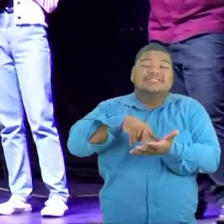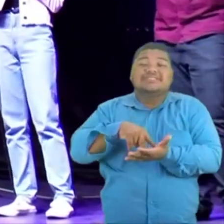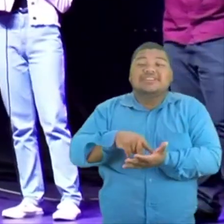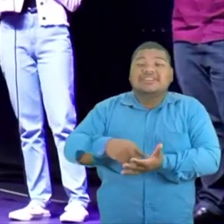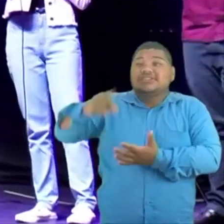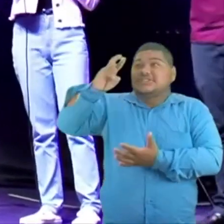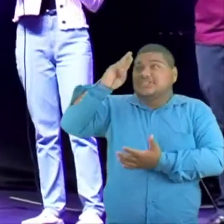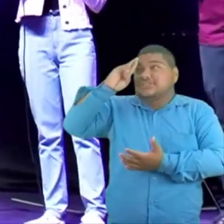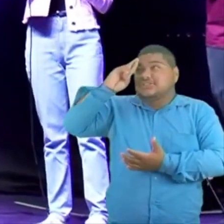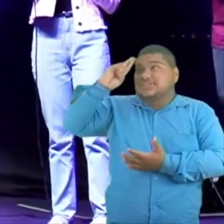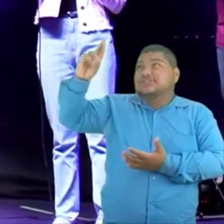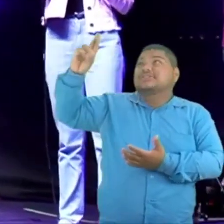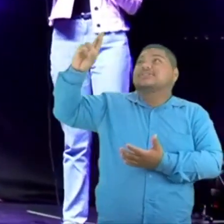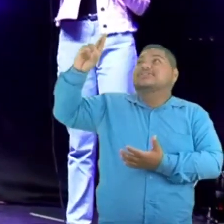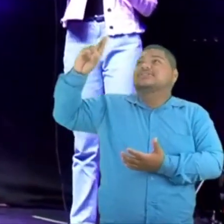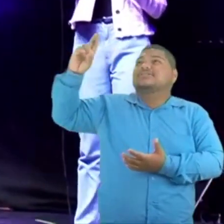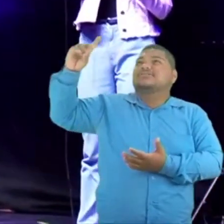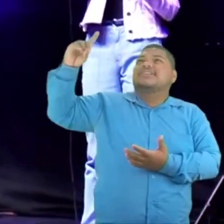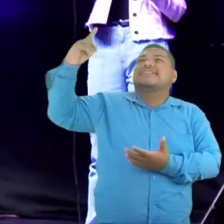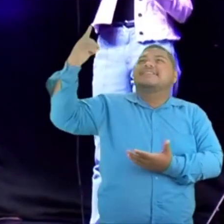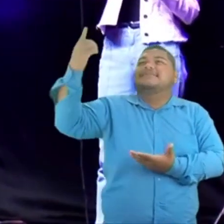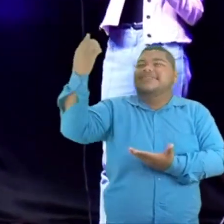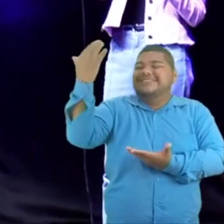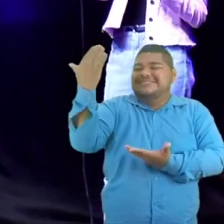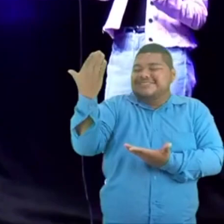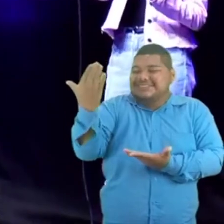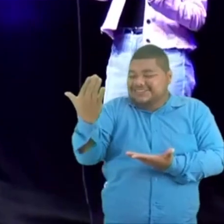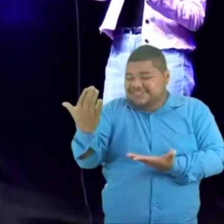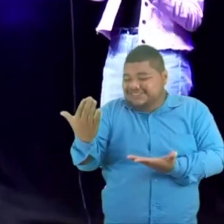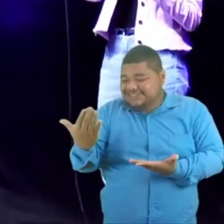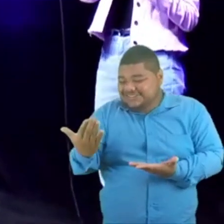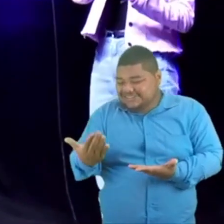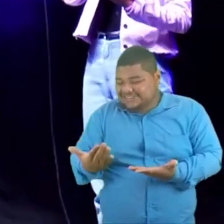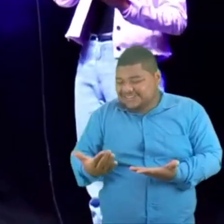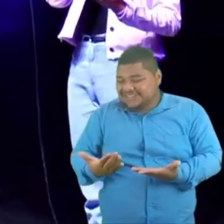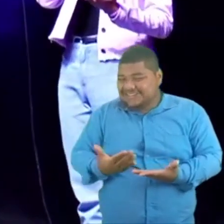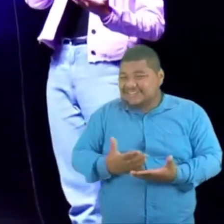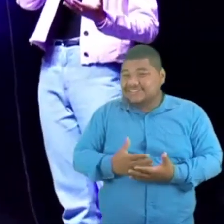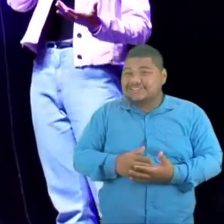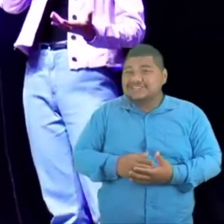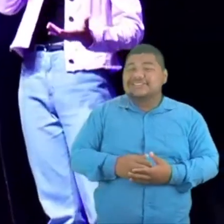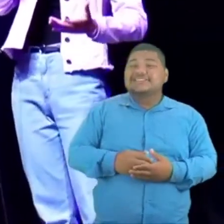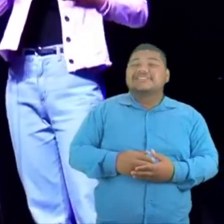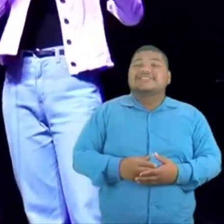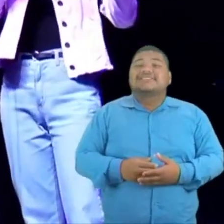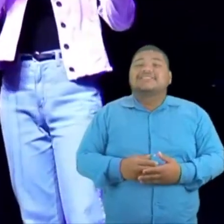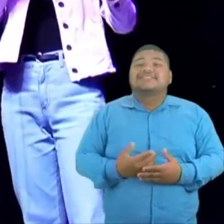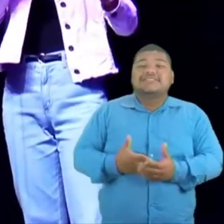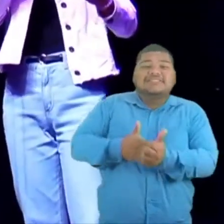firme, meu Senhor, em tua presença.